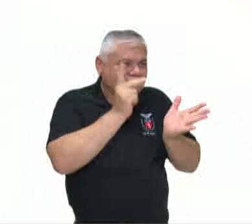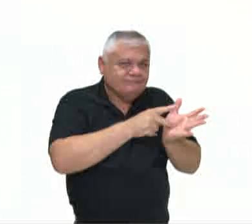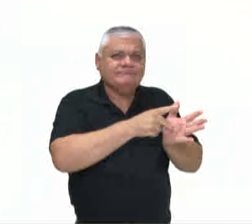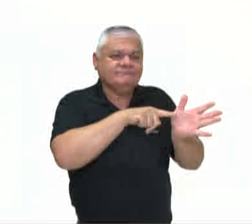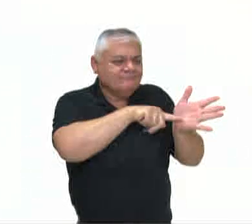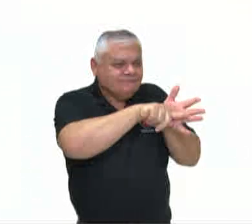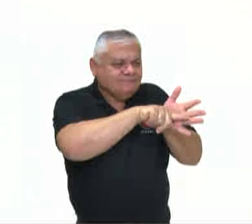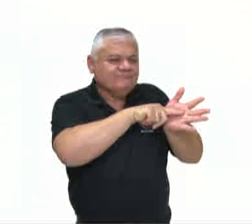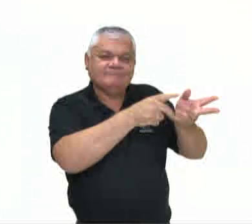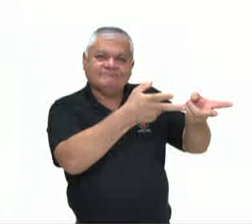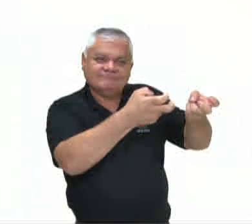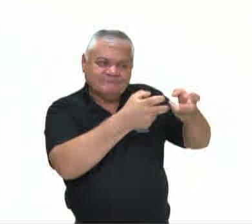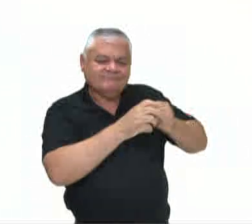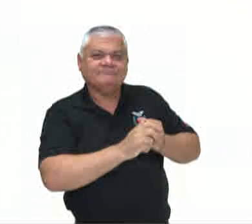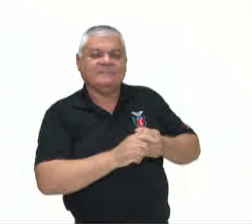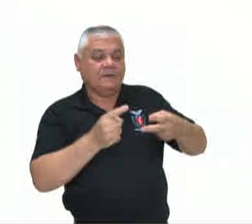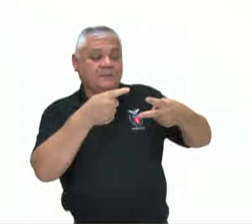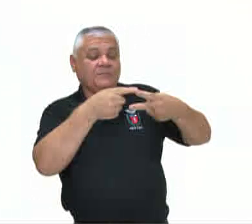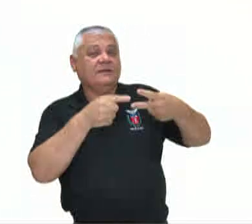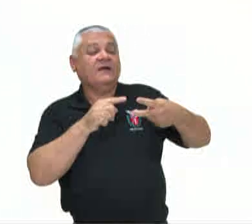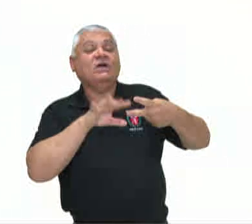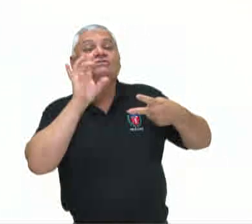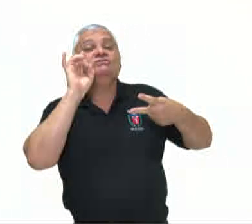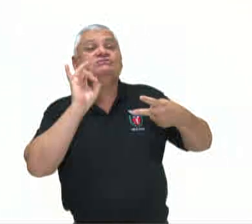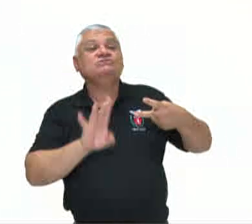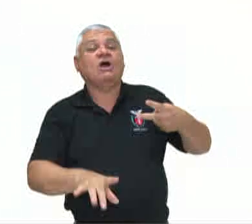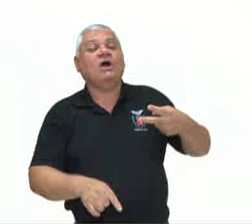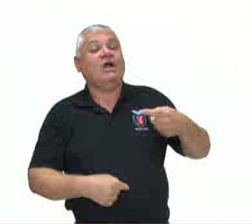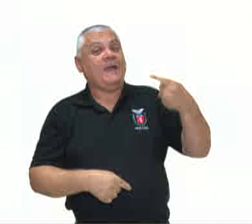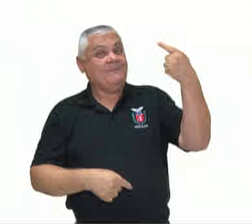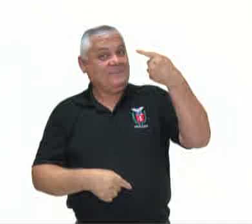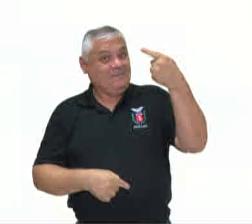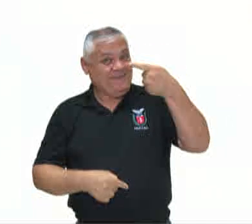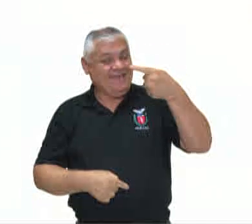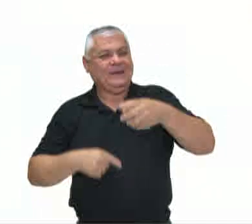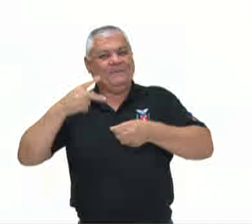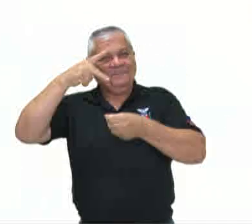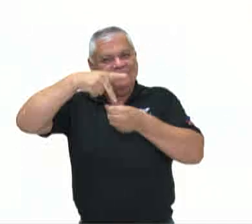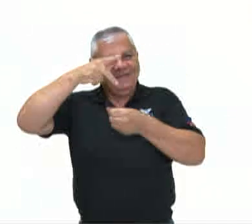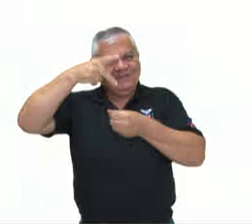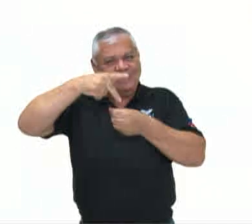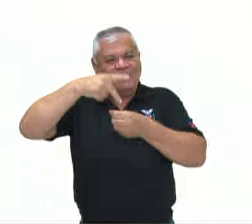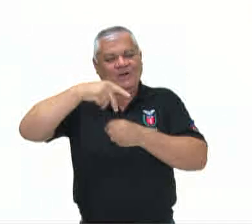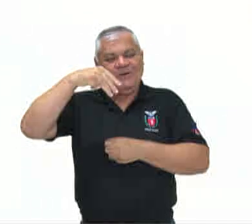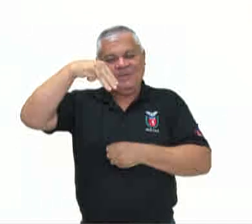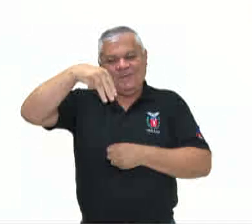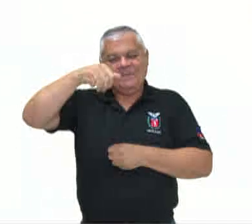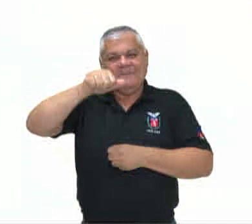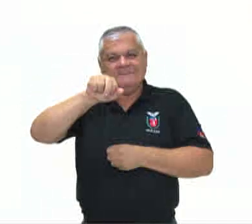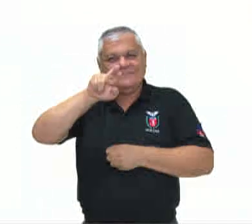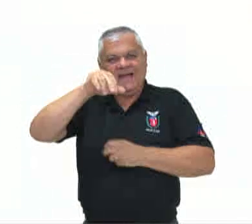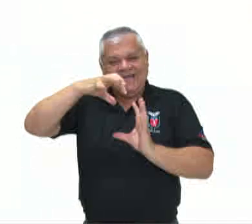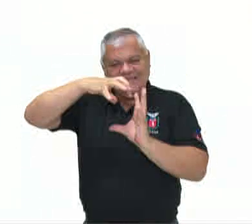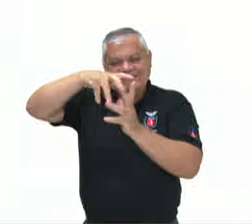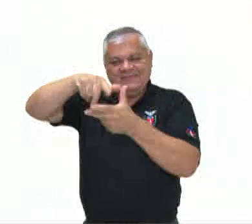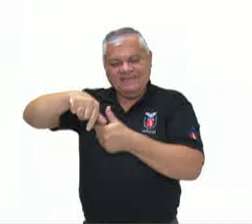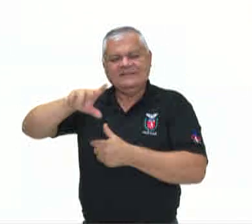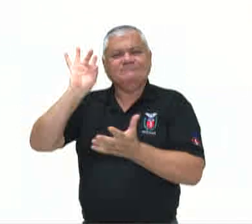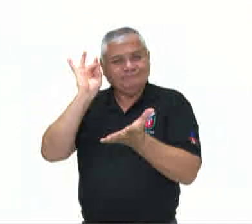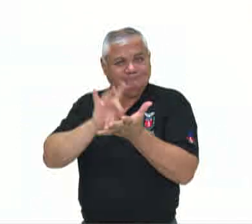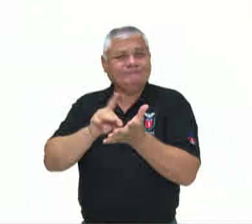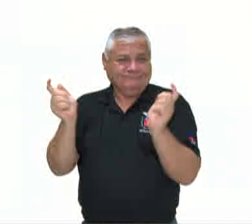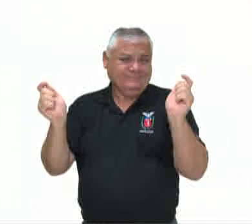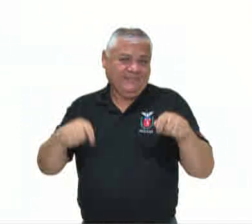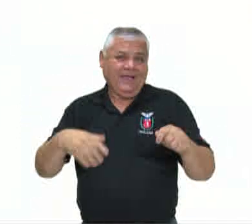duas proposições, nesse sentido, apenas a proposição existe petróleo em Marte atende a este